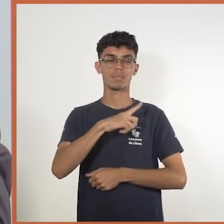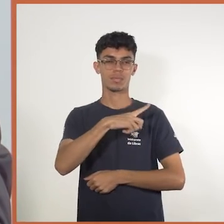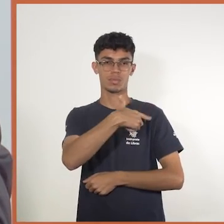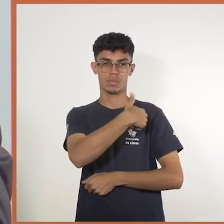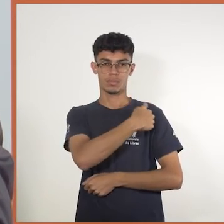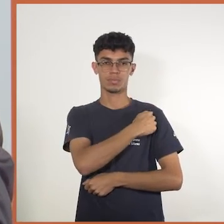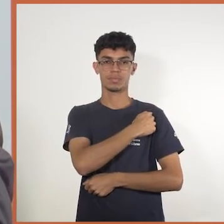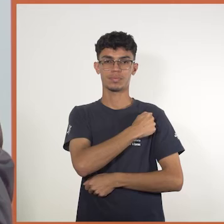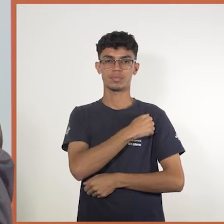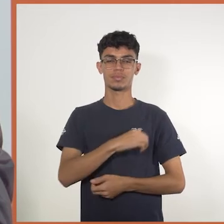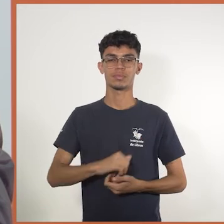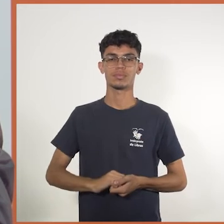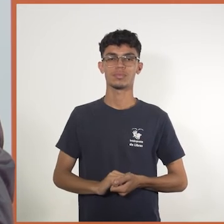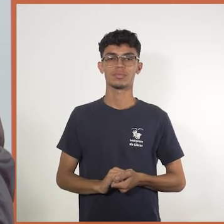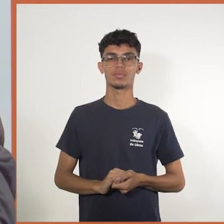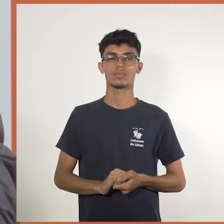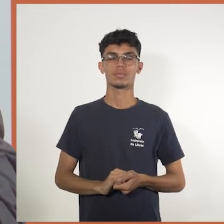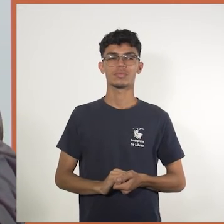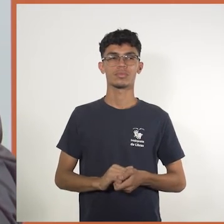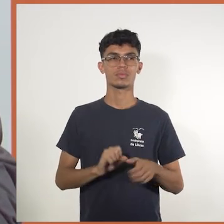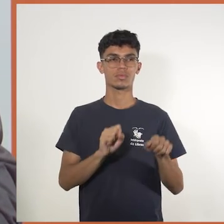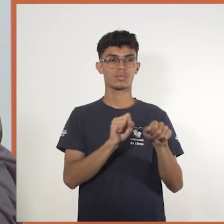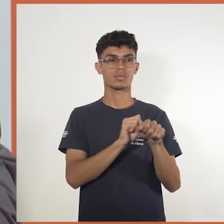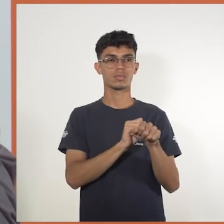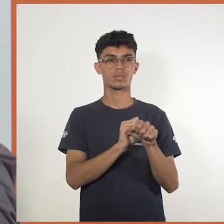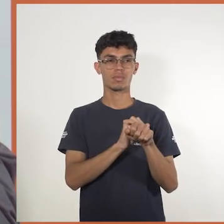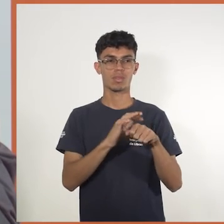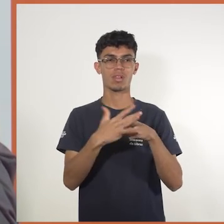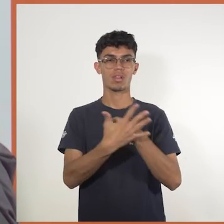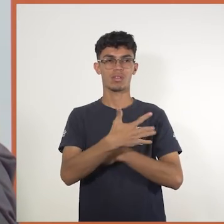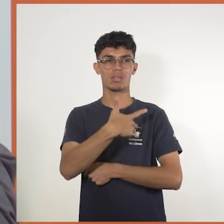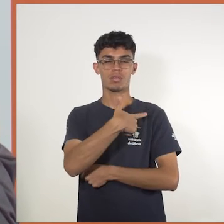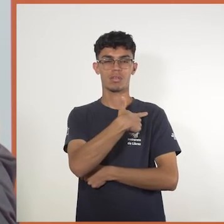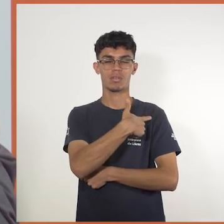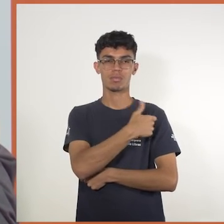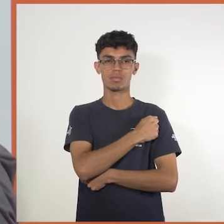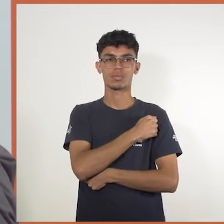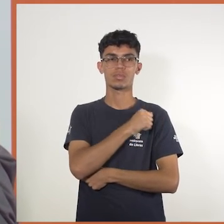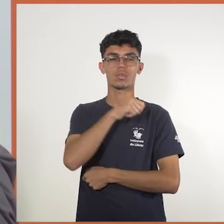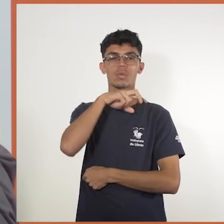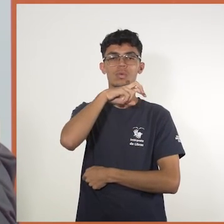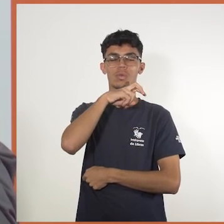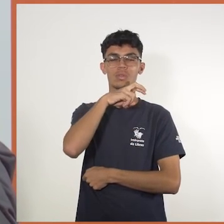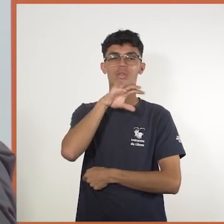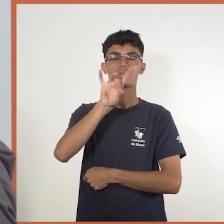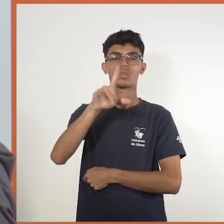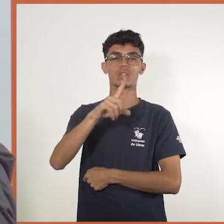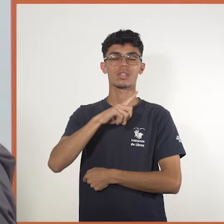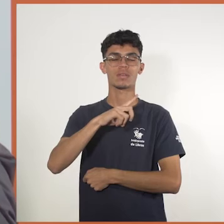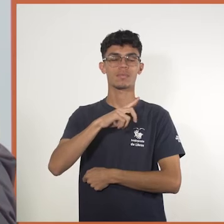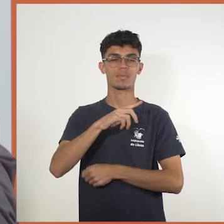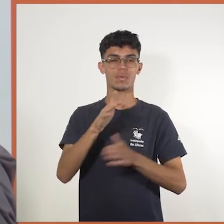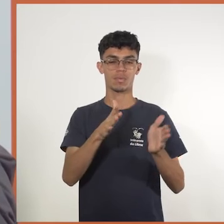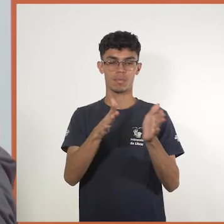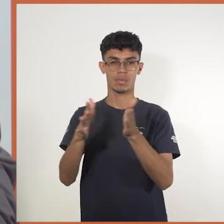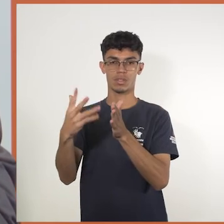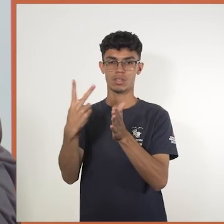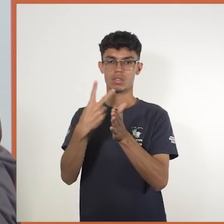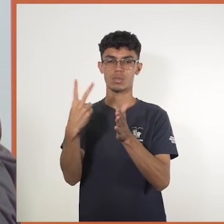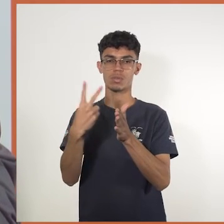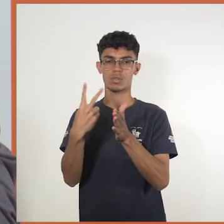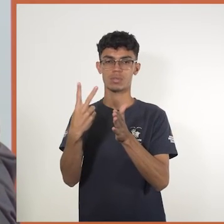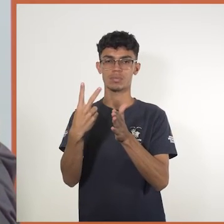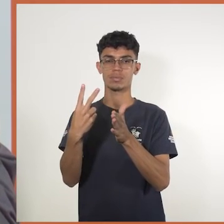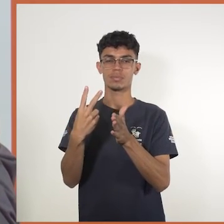vacina. Coronavac, nesse momento, nós só temos doses para a segunda dose. Nós não temos hoje estoque ou